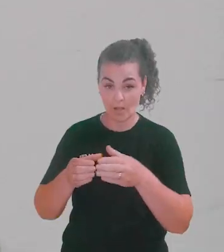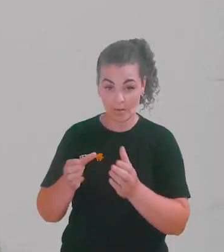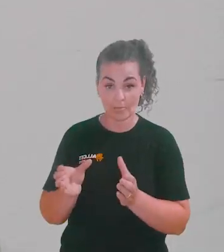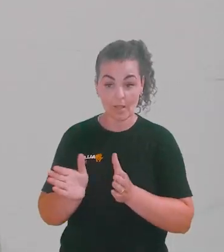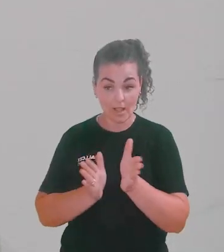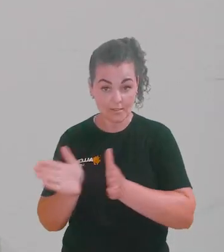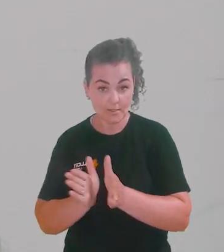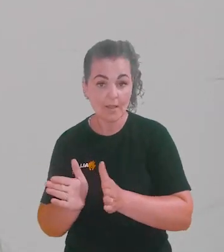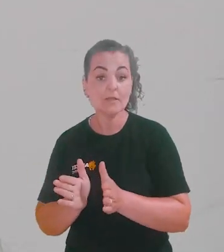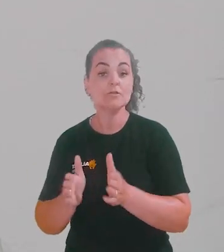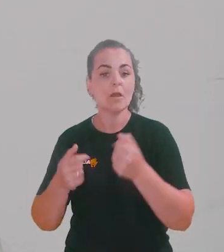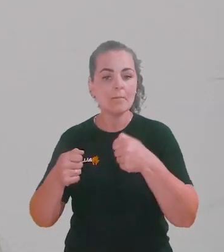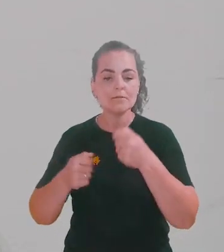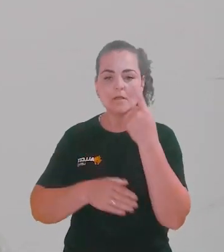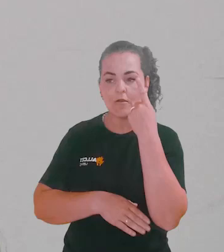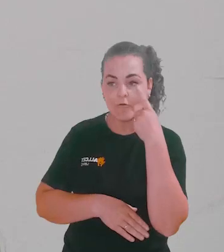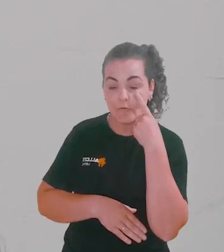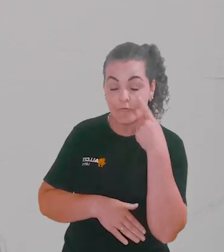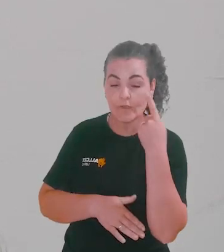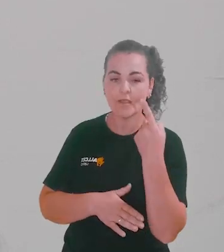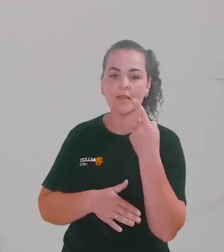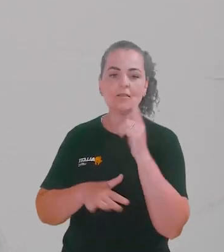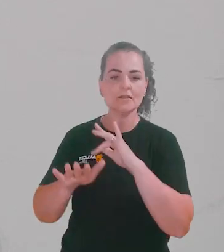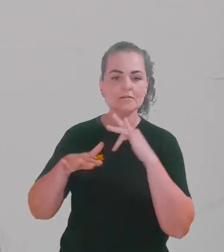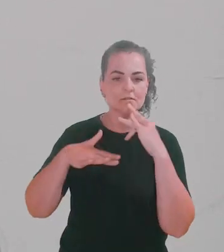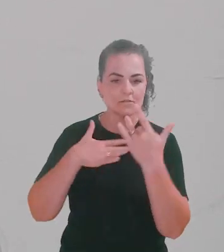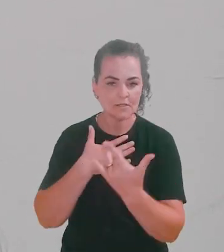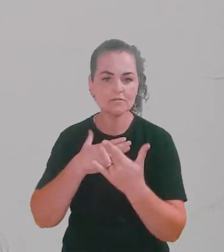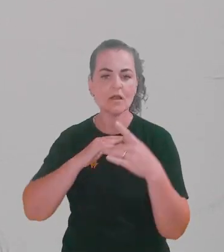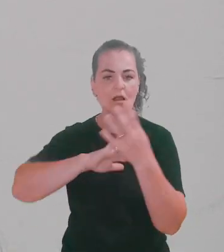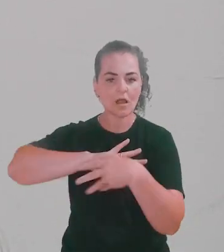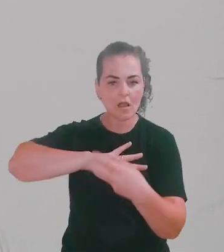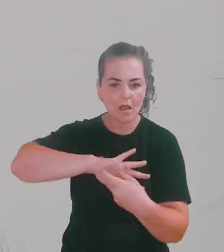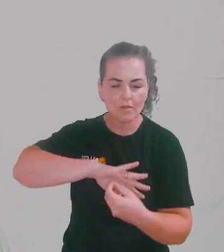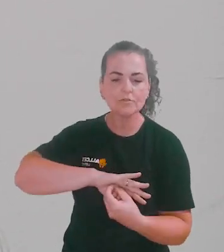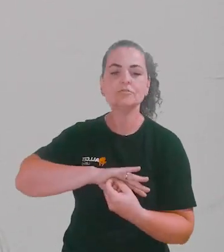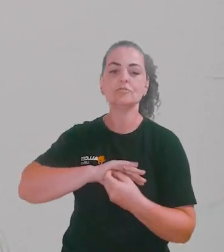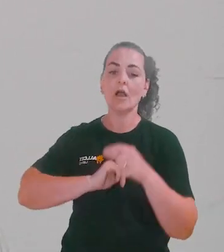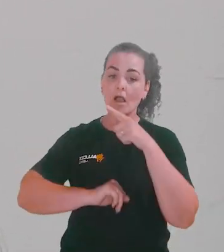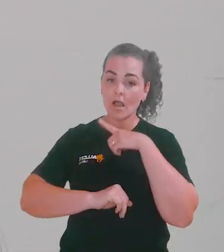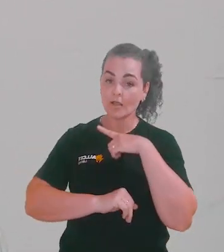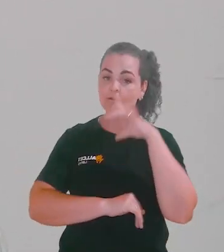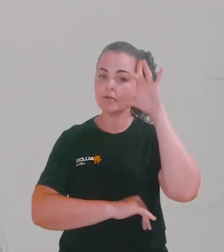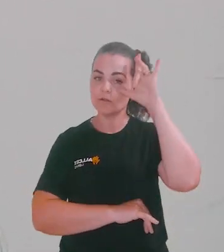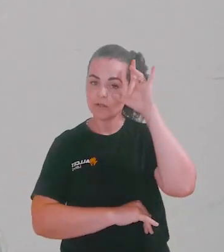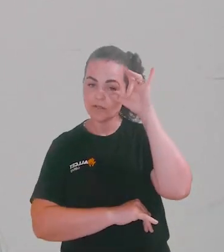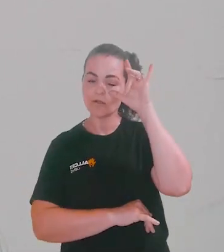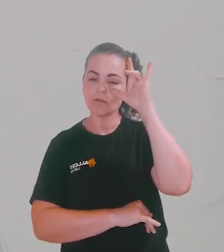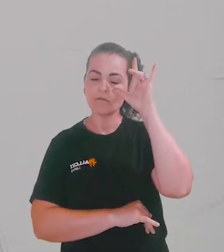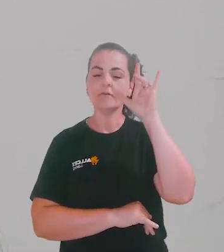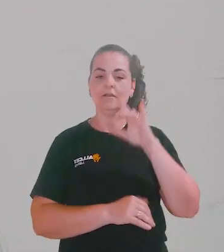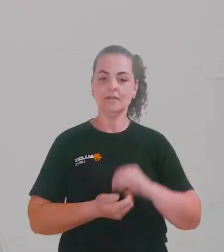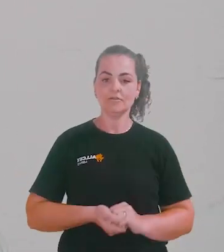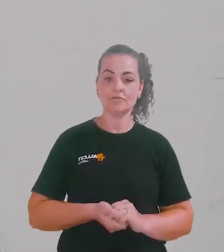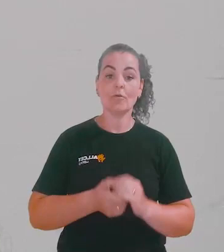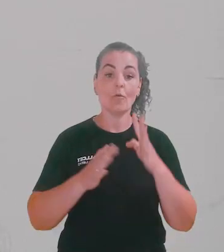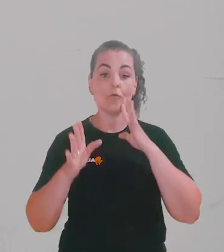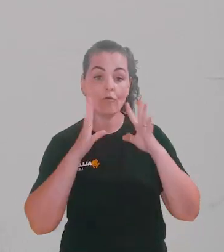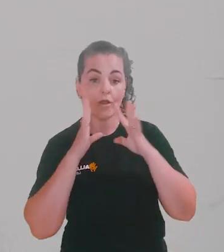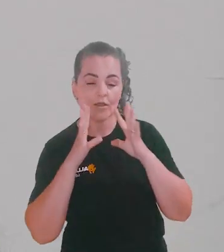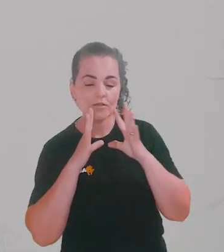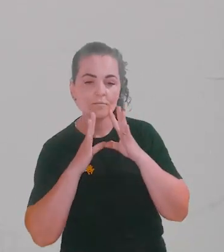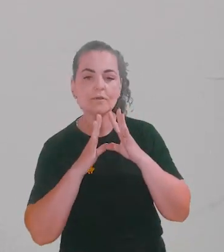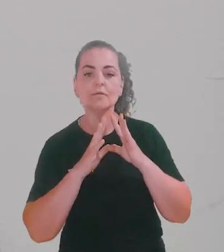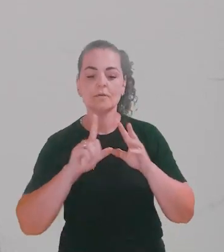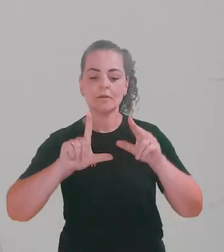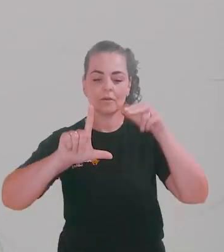sociais, tanto do site da CIGES quanto as redes sociais da CIGES. Nós também temos uma página no Instagram, no Facebook e no